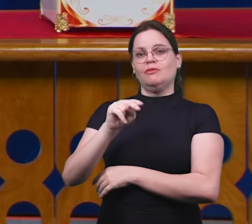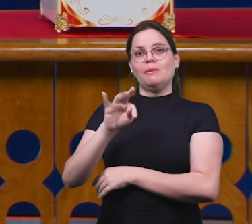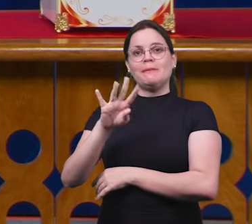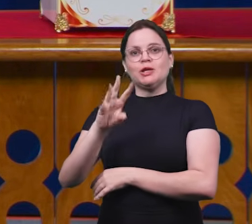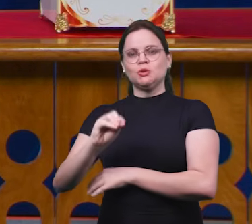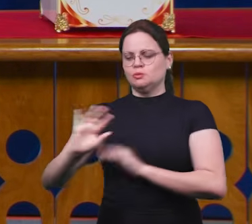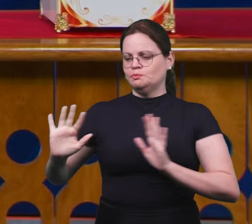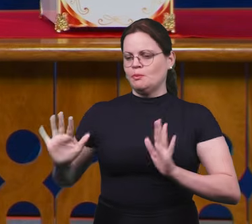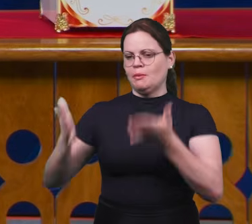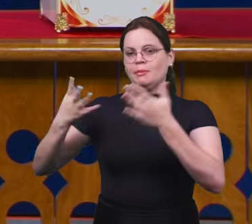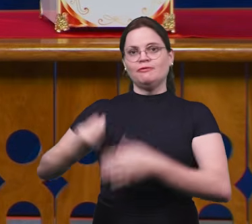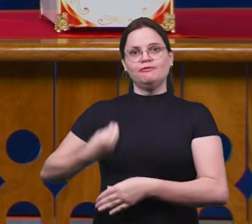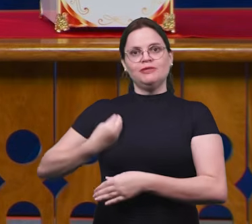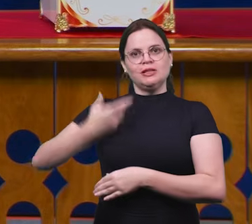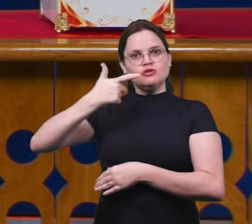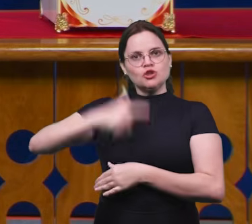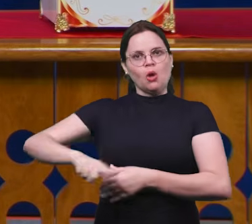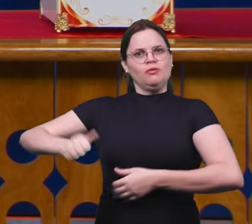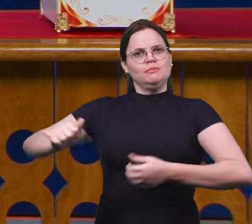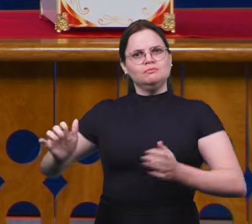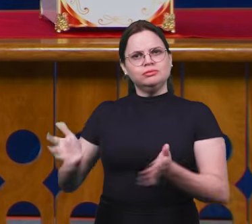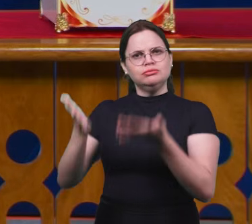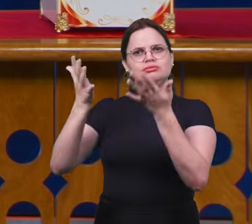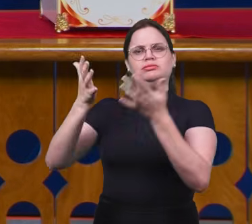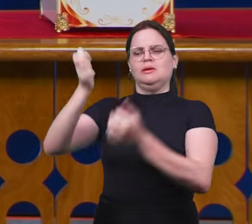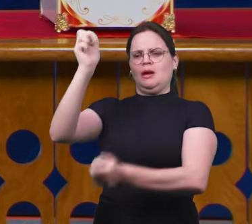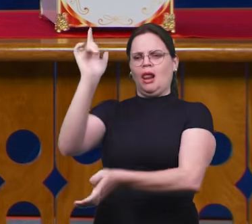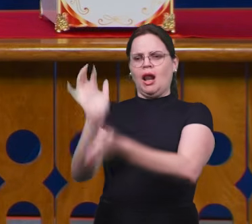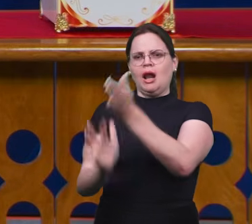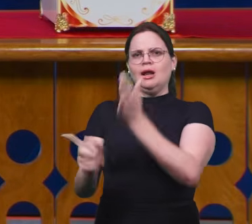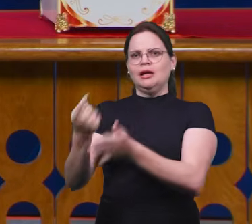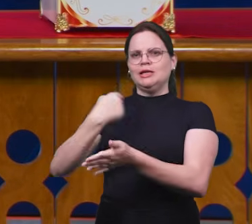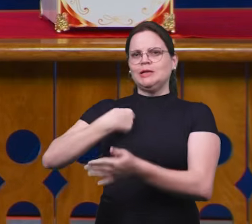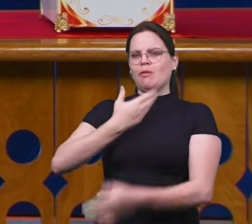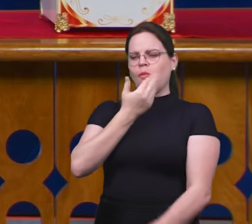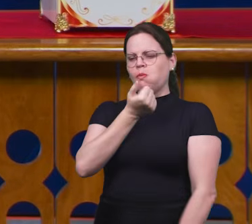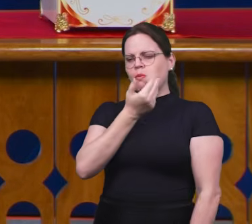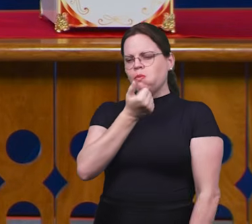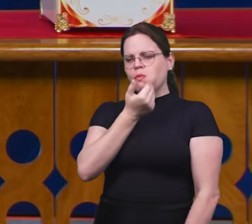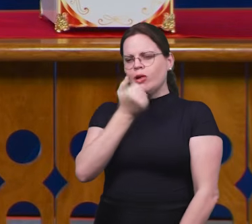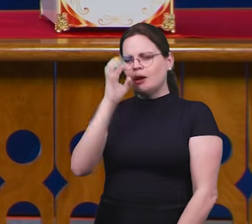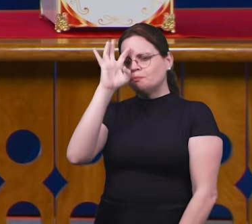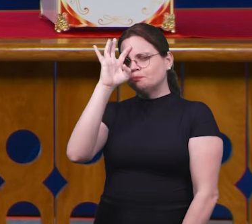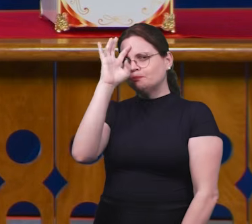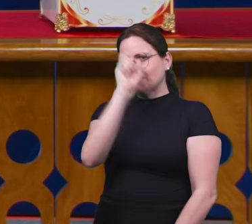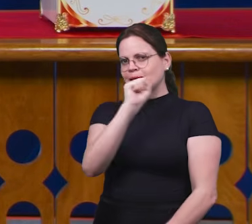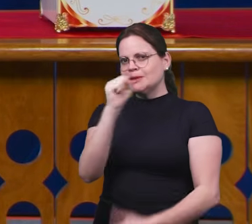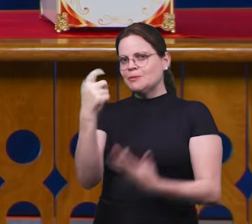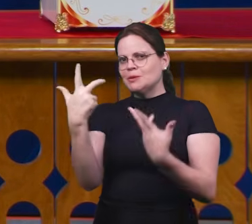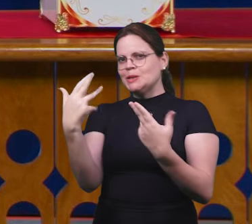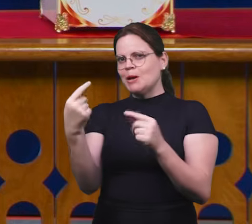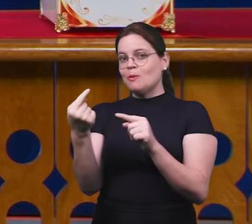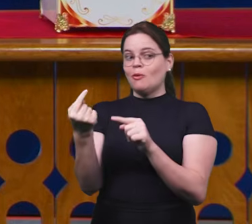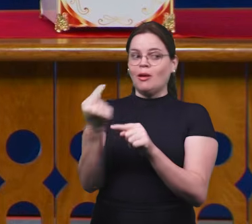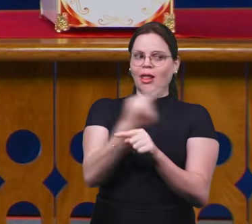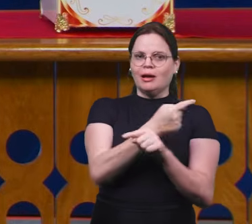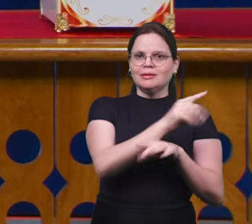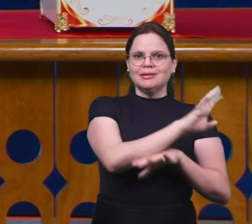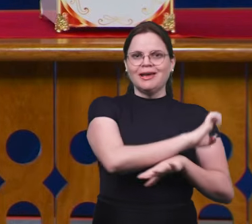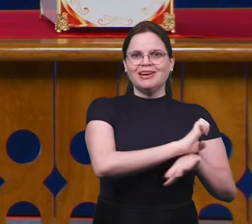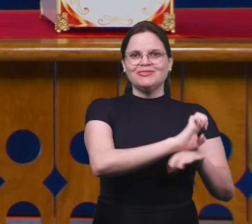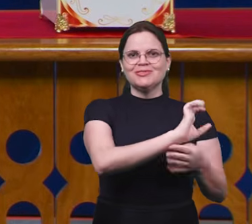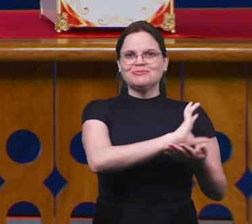esse avivamento, ele nos traz uma lição, que é a mesma lá do princípio em